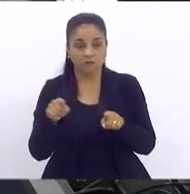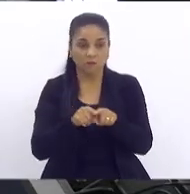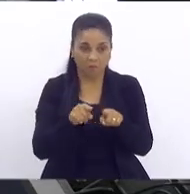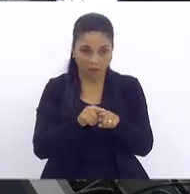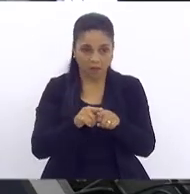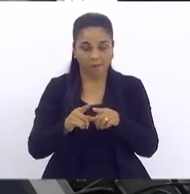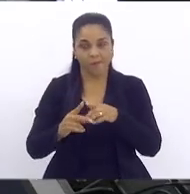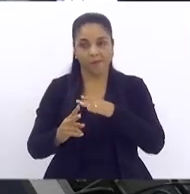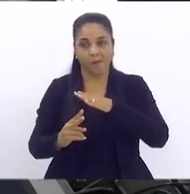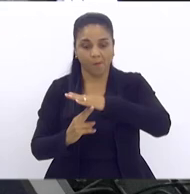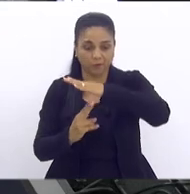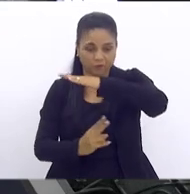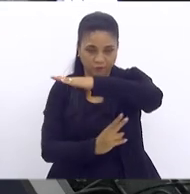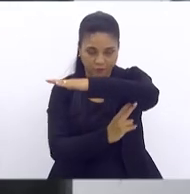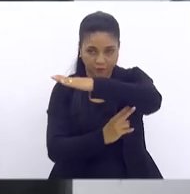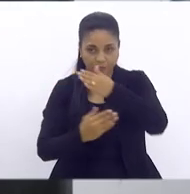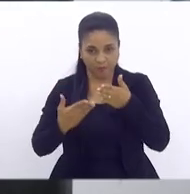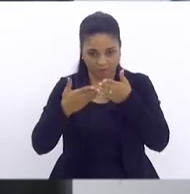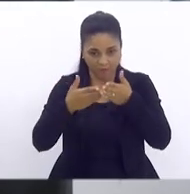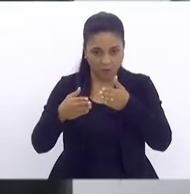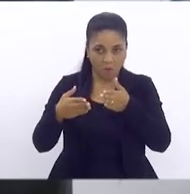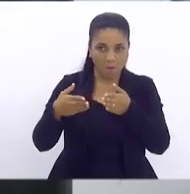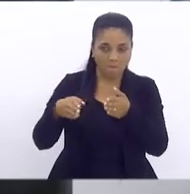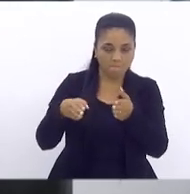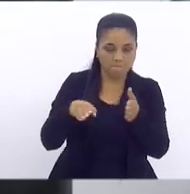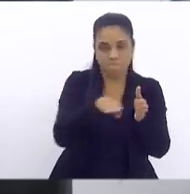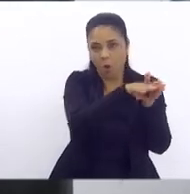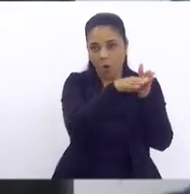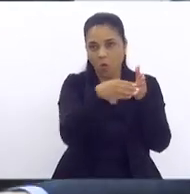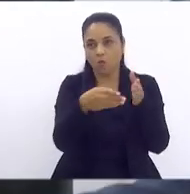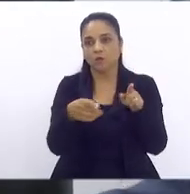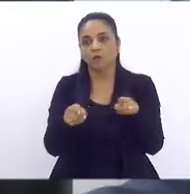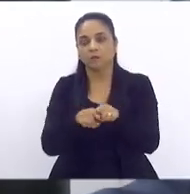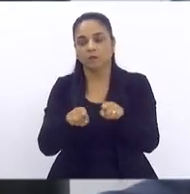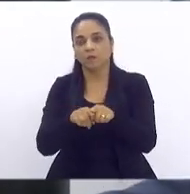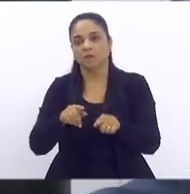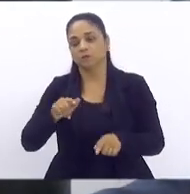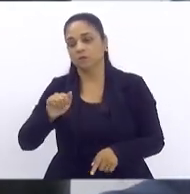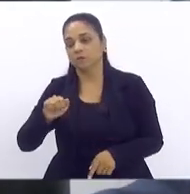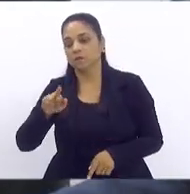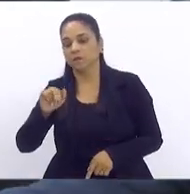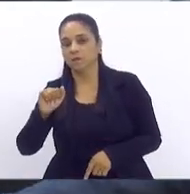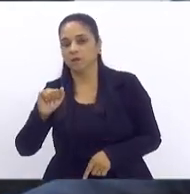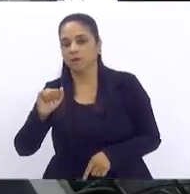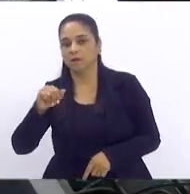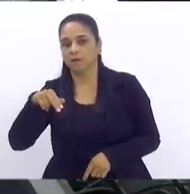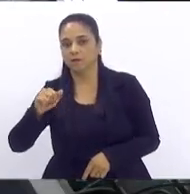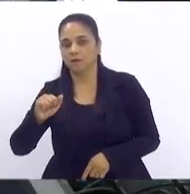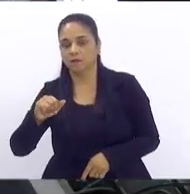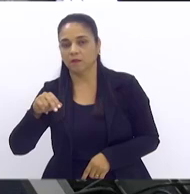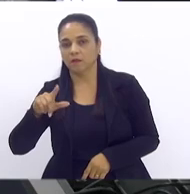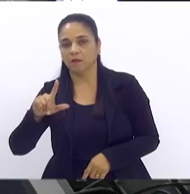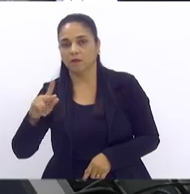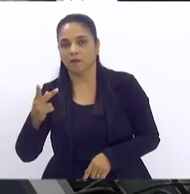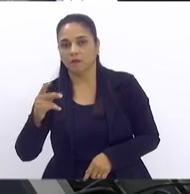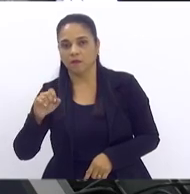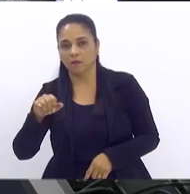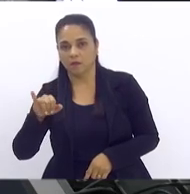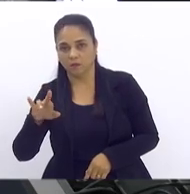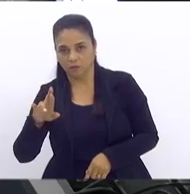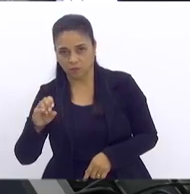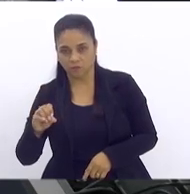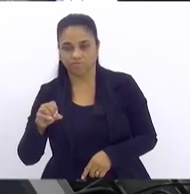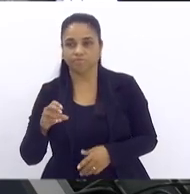São Luís. Né? E do Galileiro lá do... True Conrad. Isso. True Conrad, sei lá. True Conrad. É,